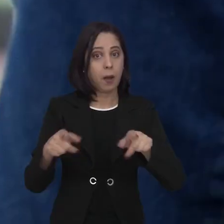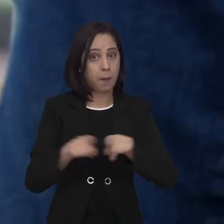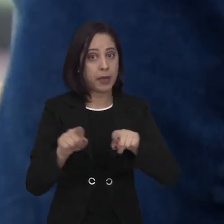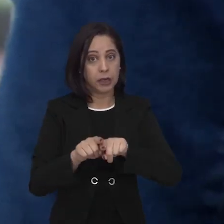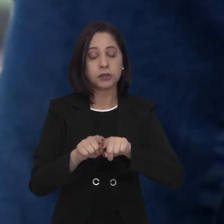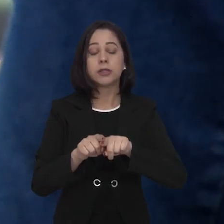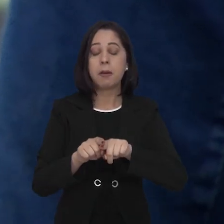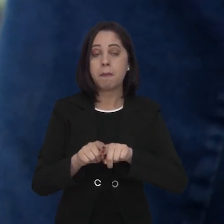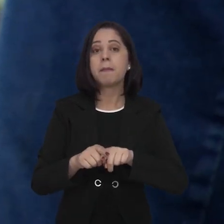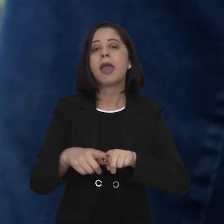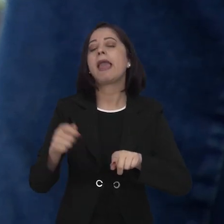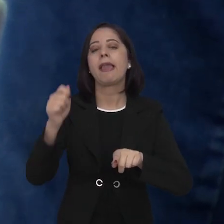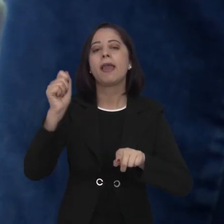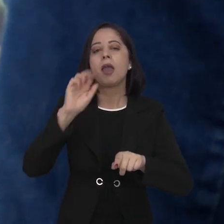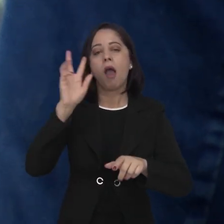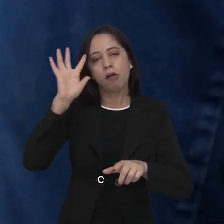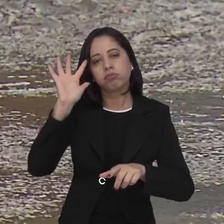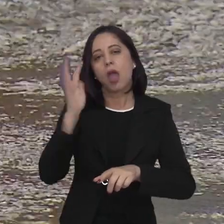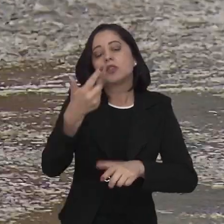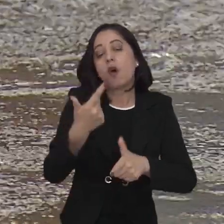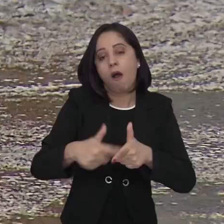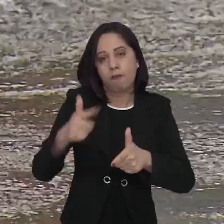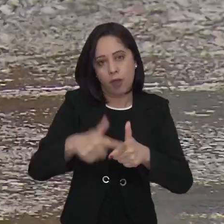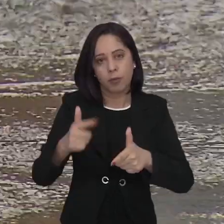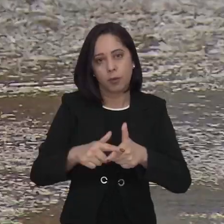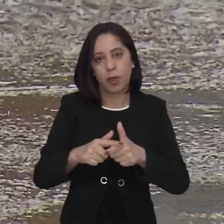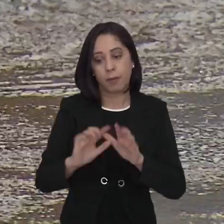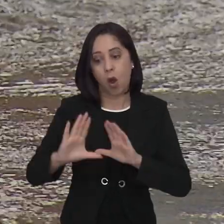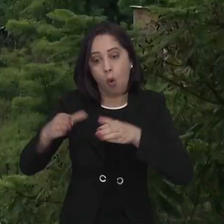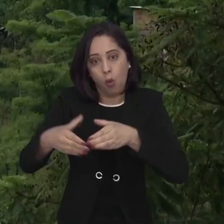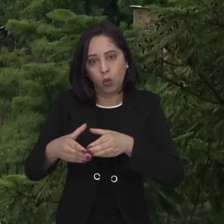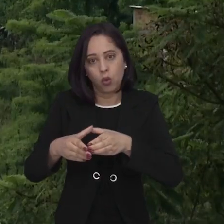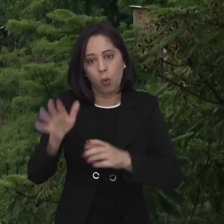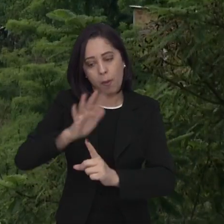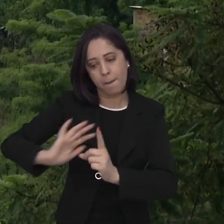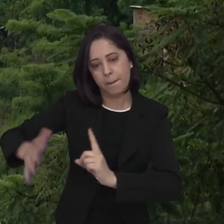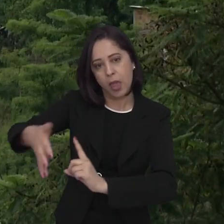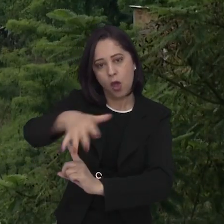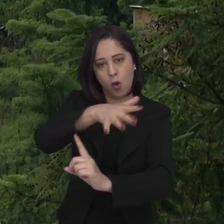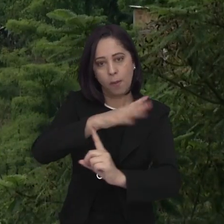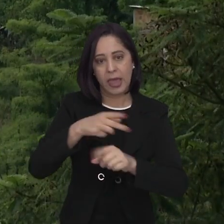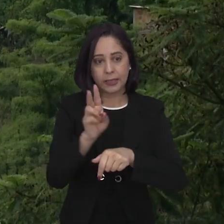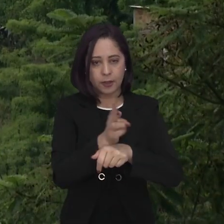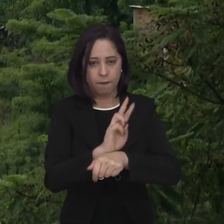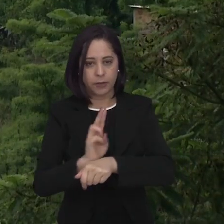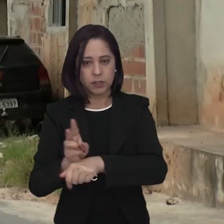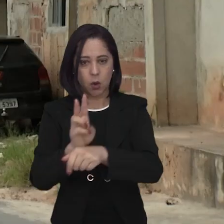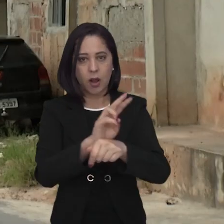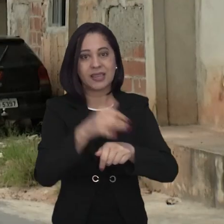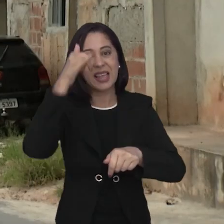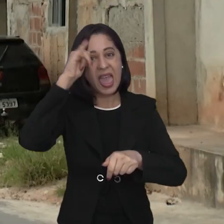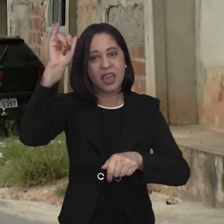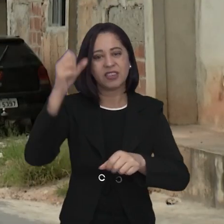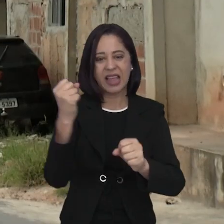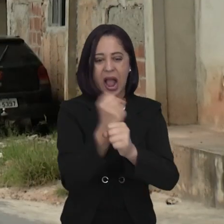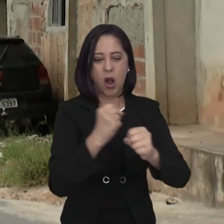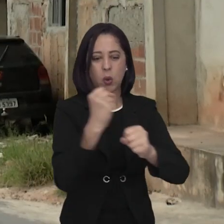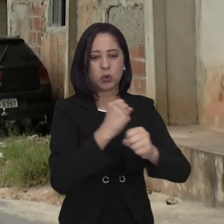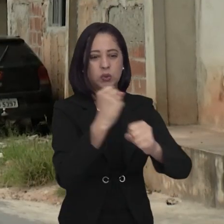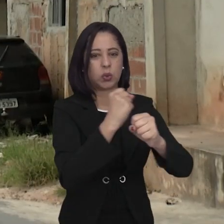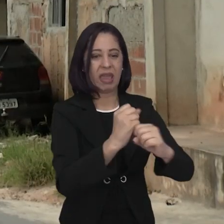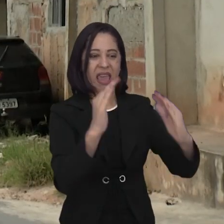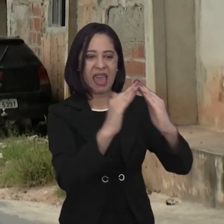soluções. A Comissão de Meio Ambiente, por exemplo, fiscaliza e monitora o planejamento urbano para evitar construções em